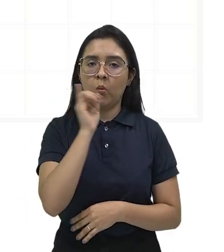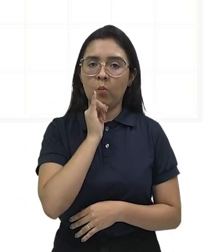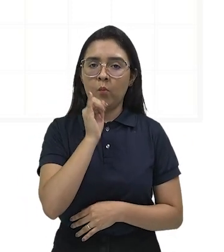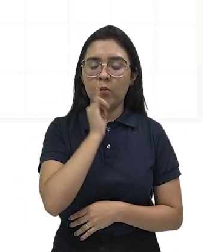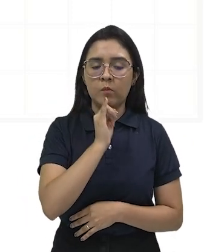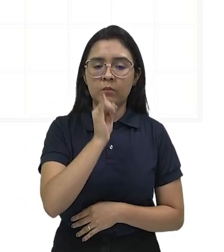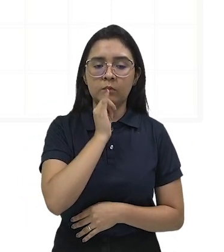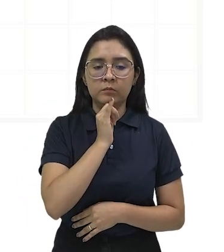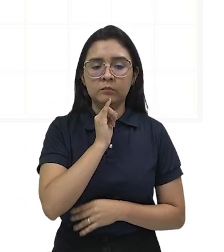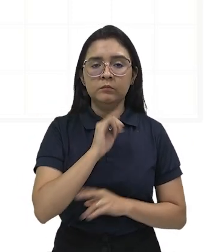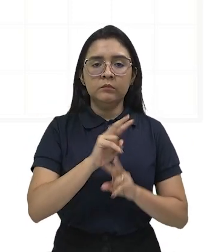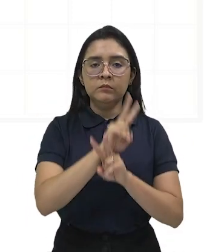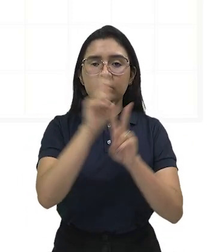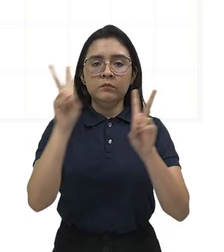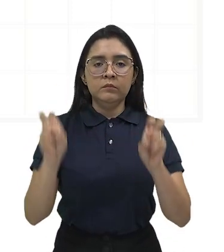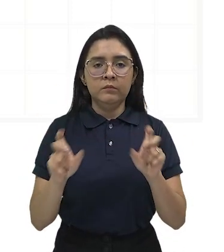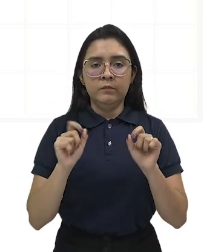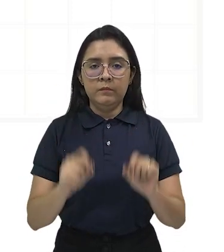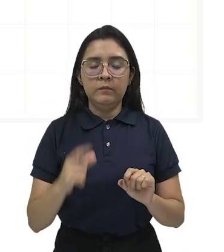Desses entendimentos a respeito